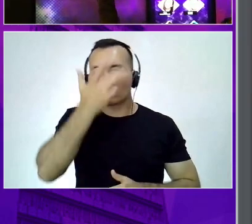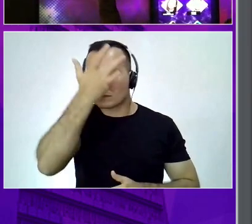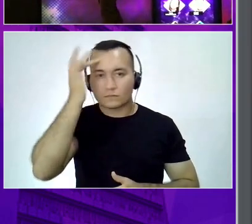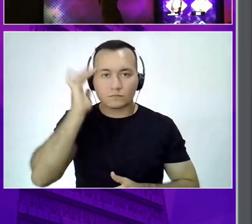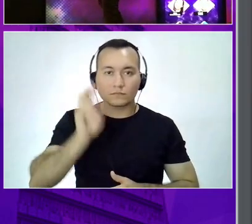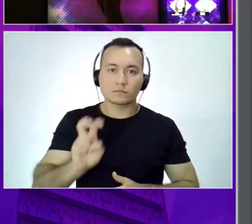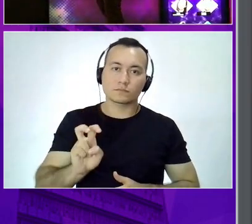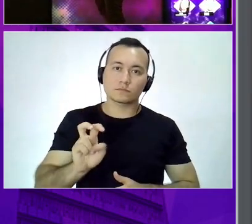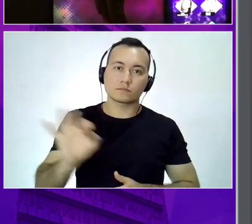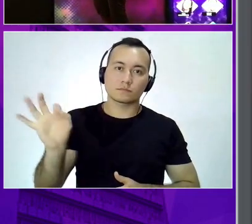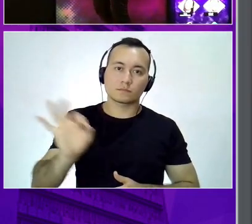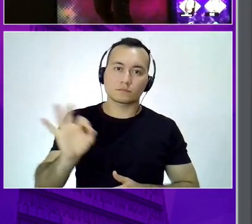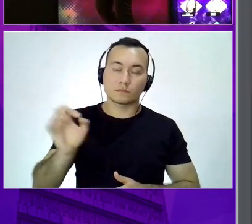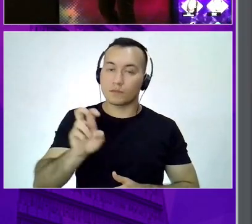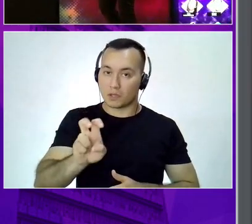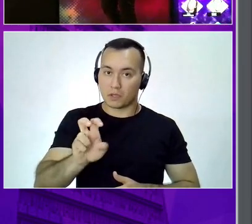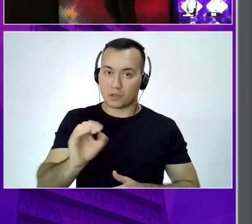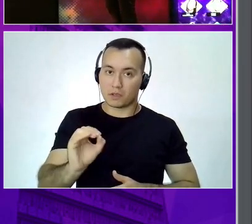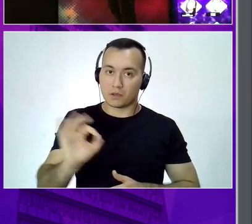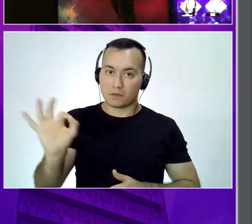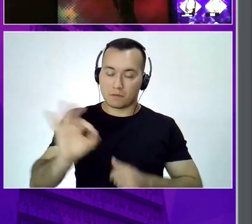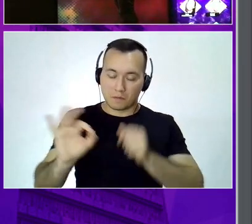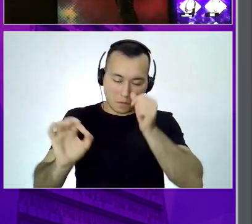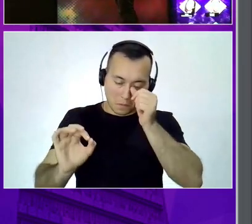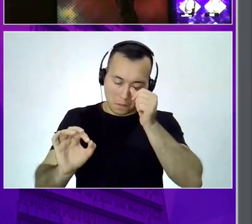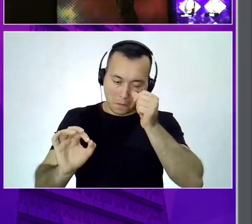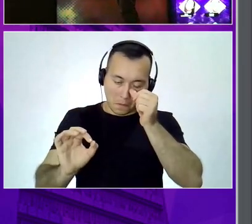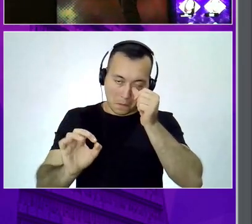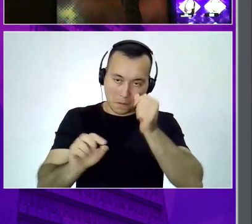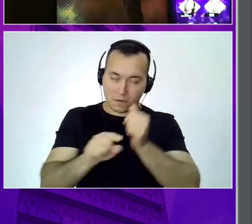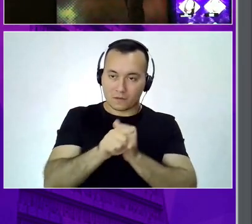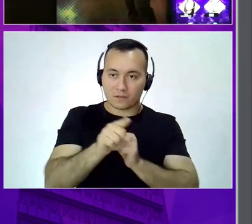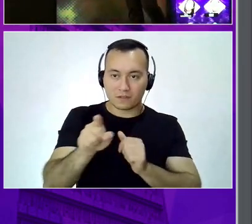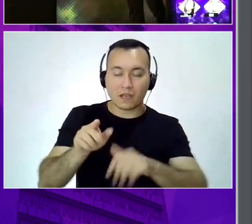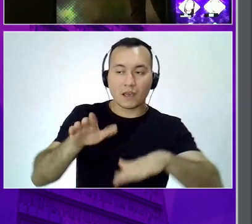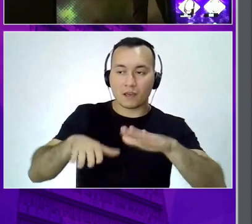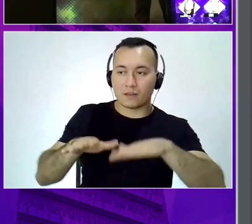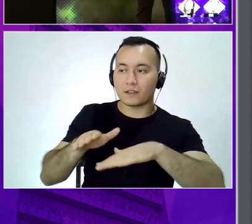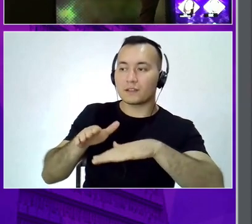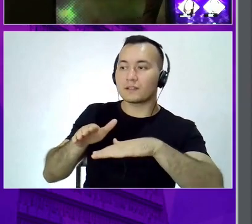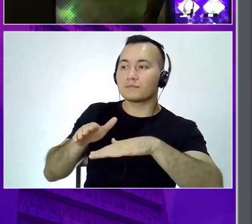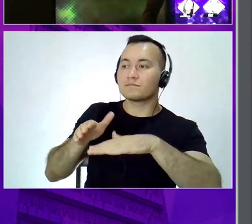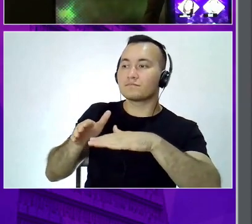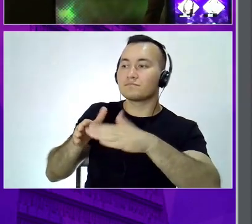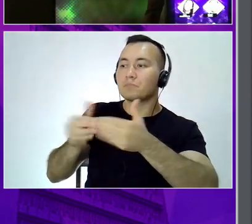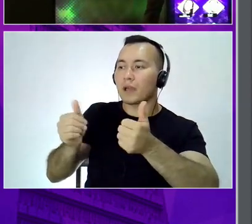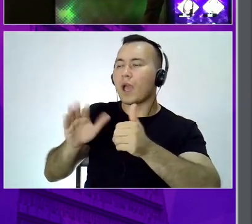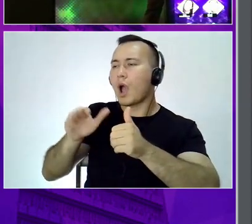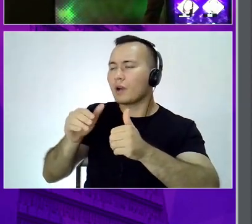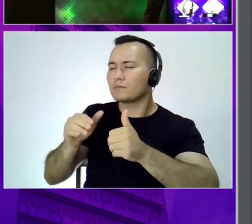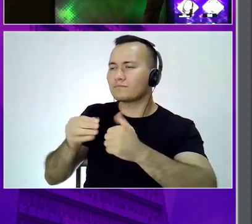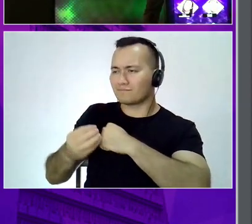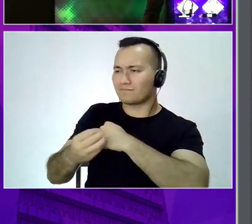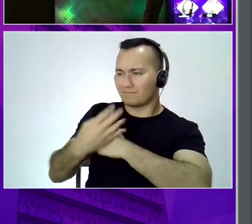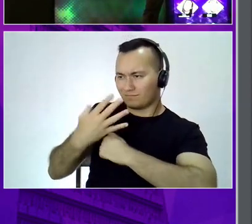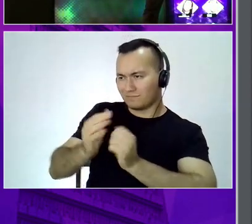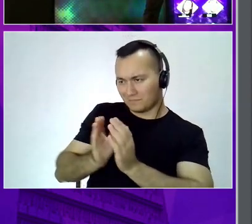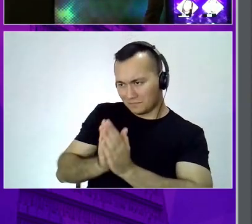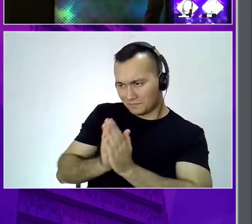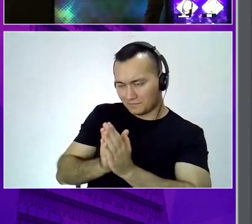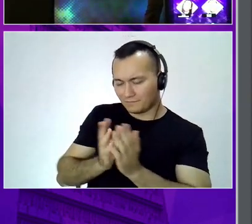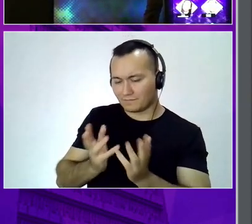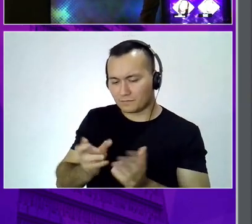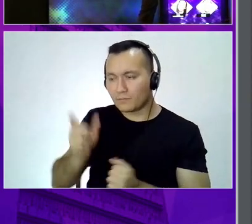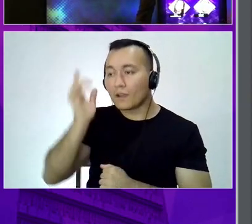50% das pessoas falaram que prefeririam pedir um conselho para um robô. Na época não tinha o chat GPT, então eu